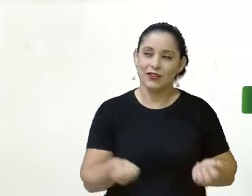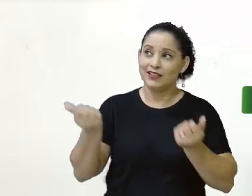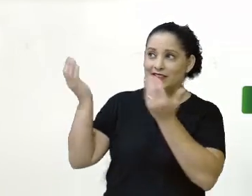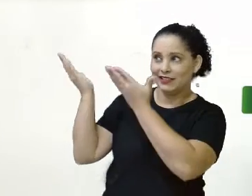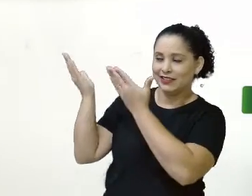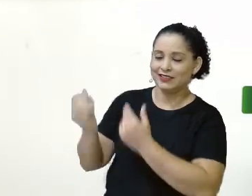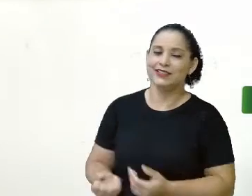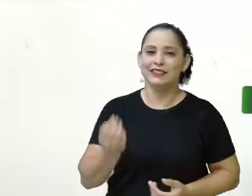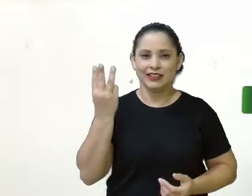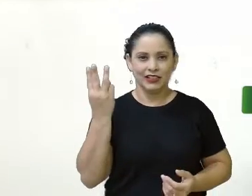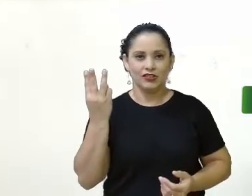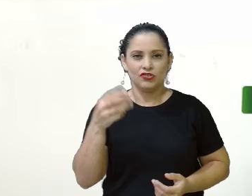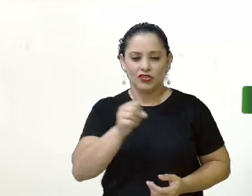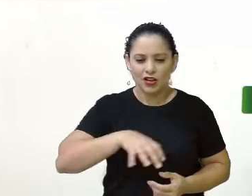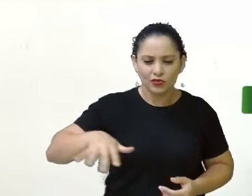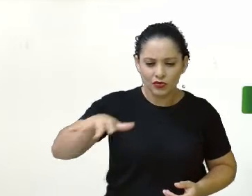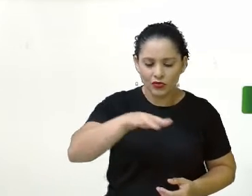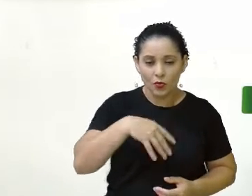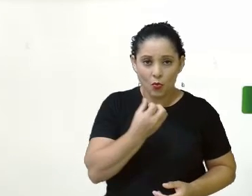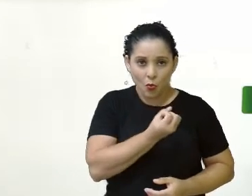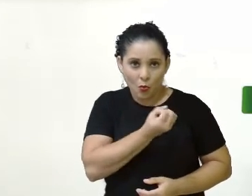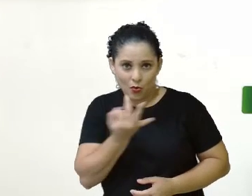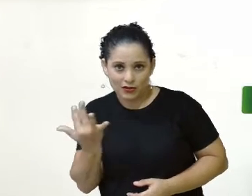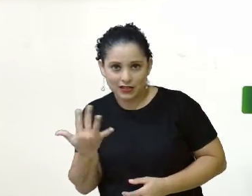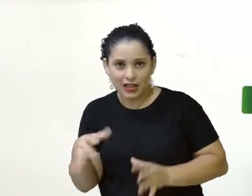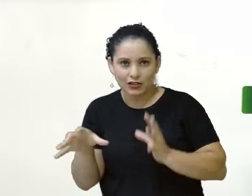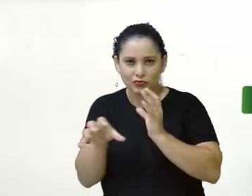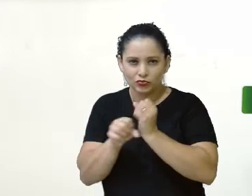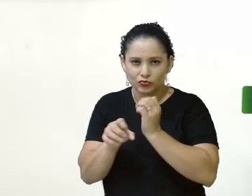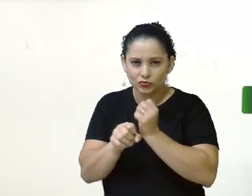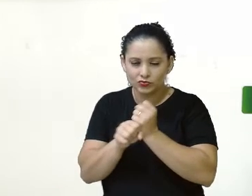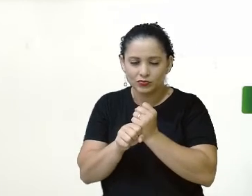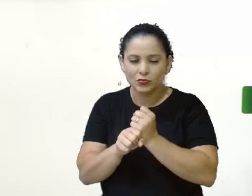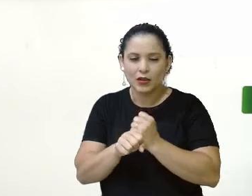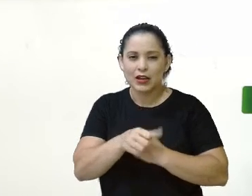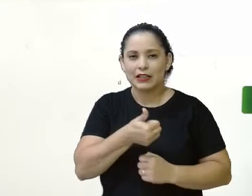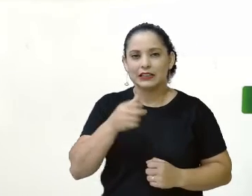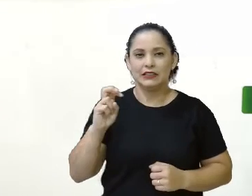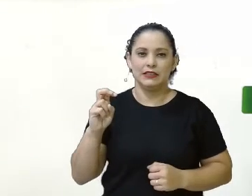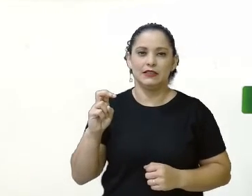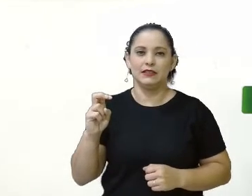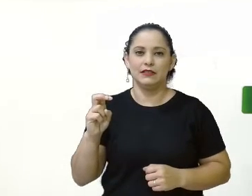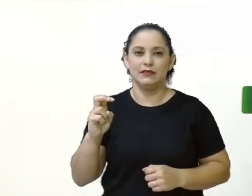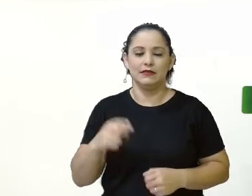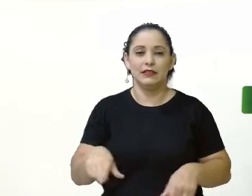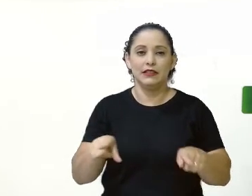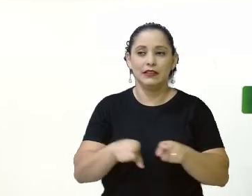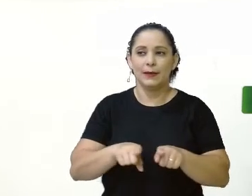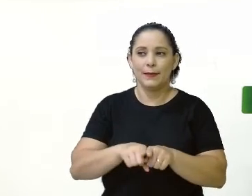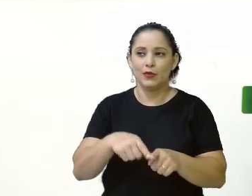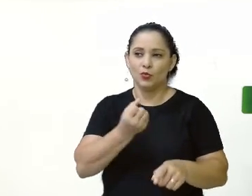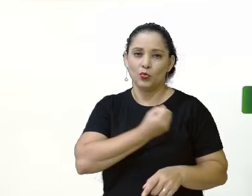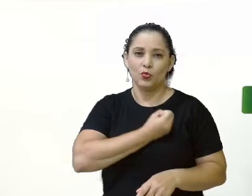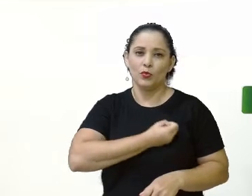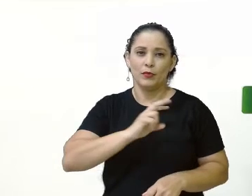3. O meu total não era 15, 15 seria meu dividendo. O quociente seria o resultado,